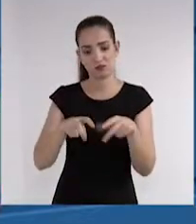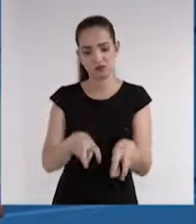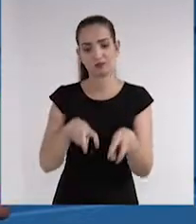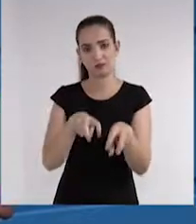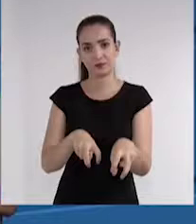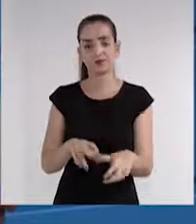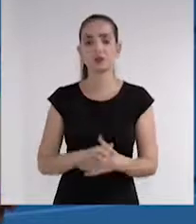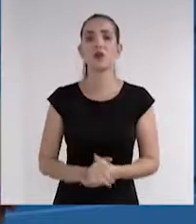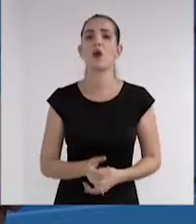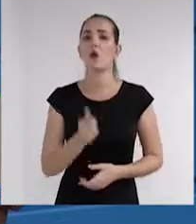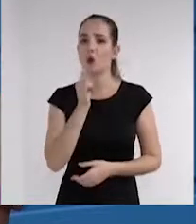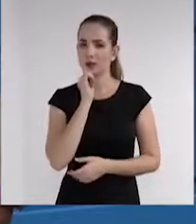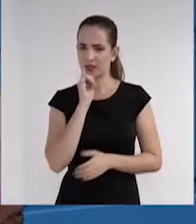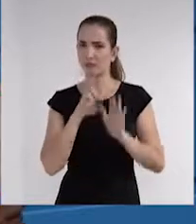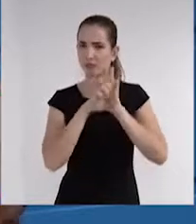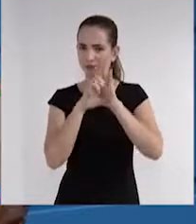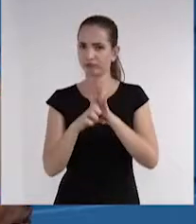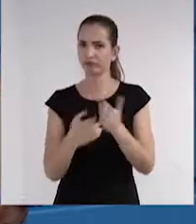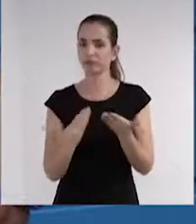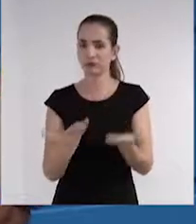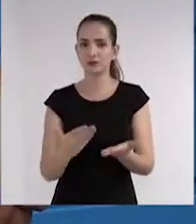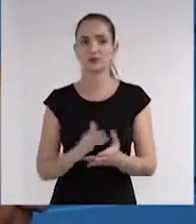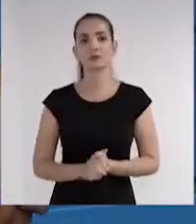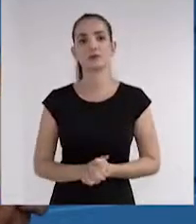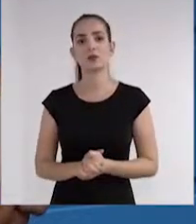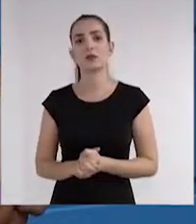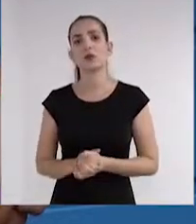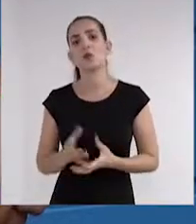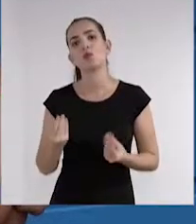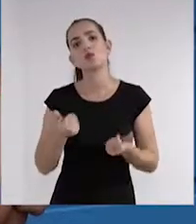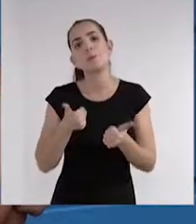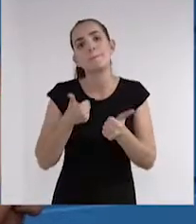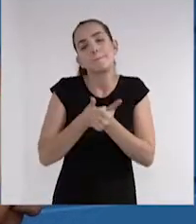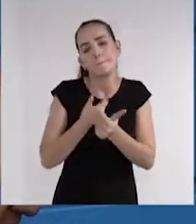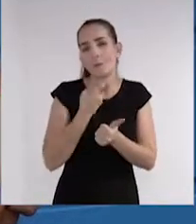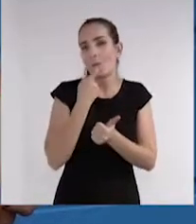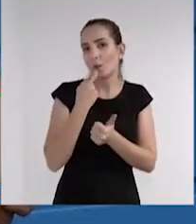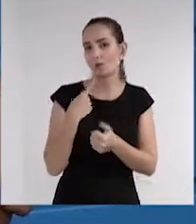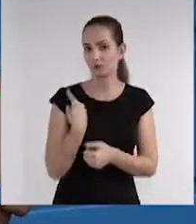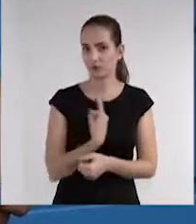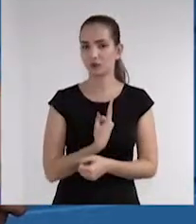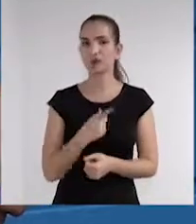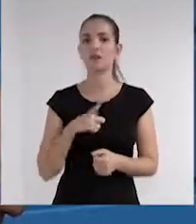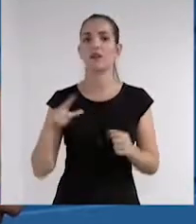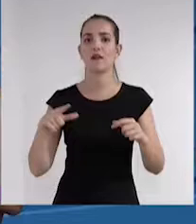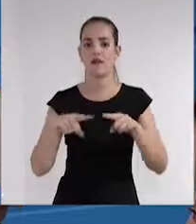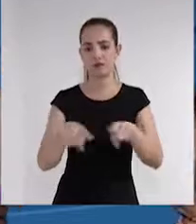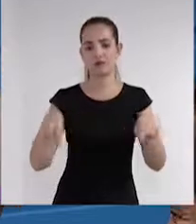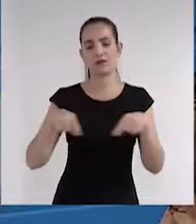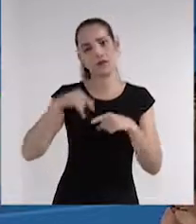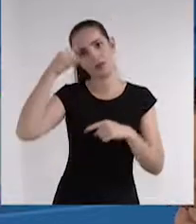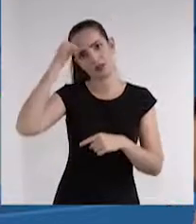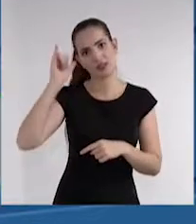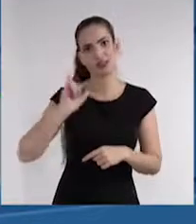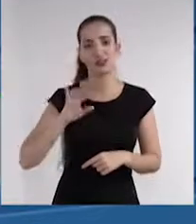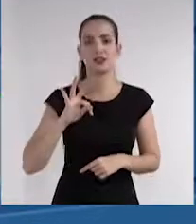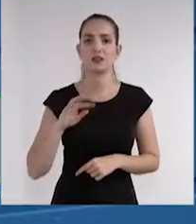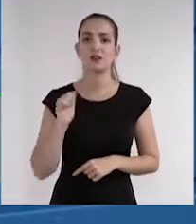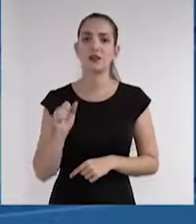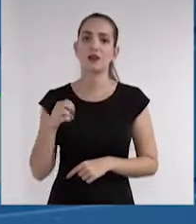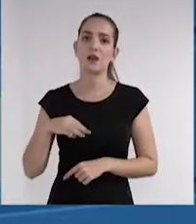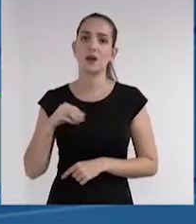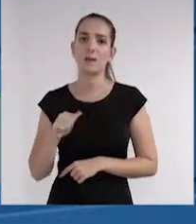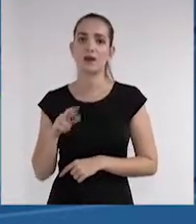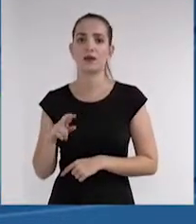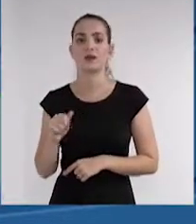o exemplo que eu vou dar aqui está bem perto, muito próximo da gente. A fazenda Itamaraty, hoje assentamento